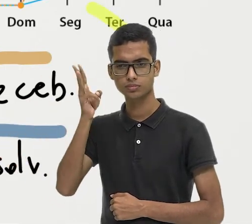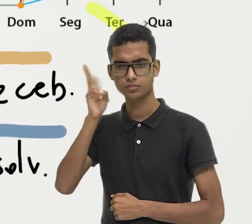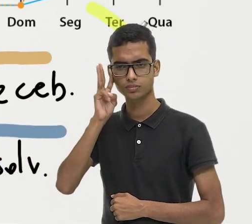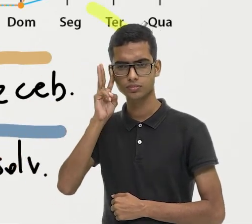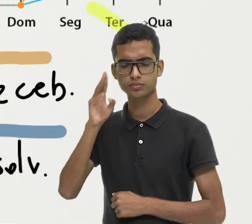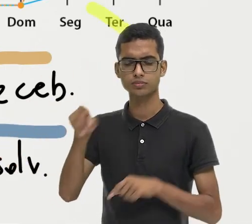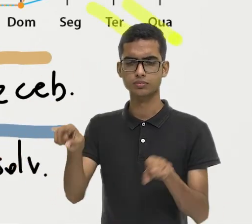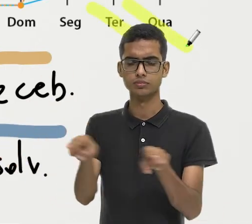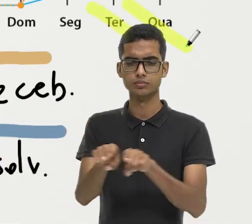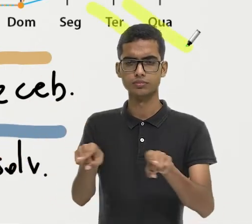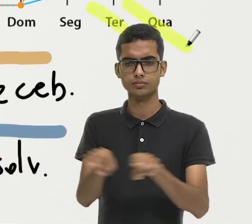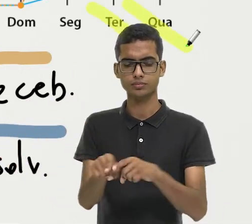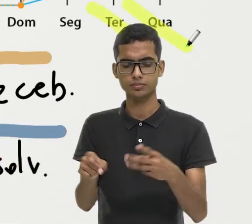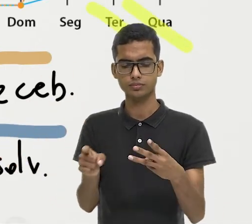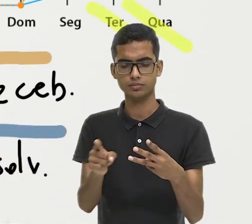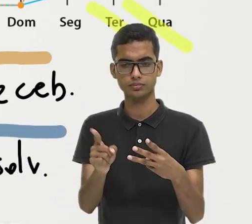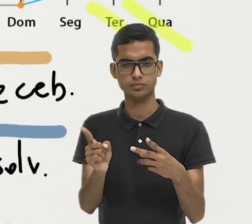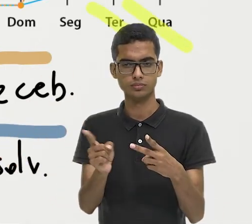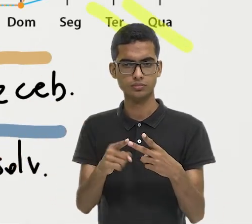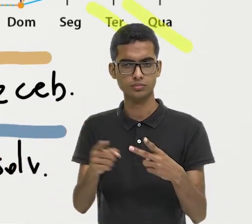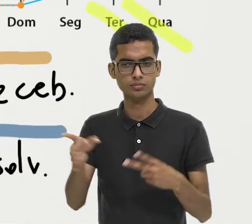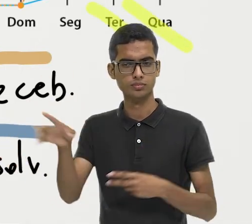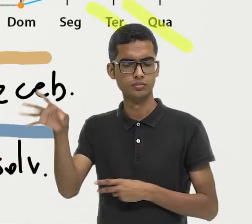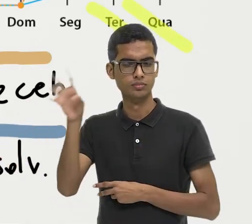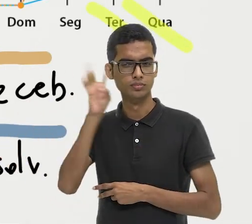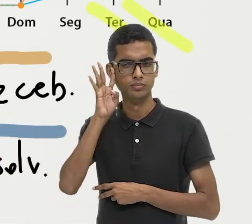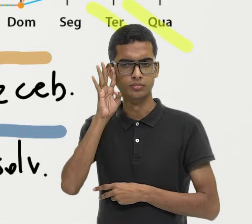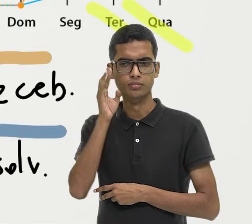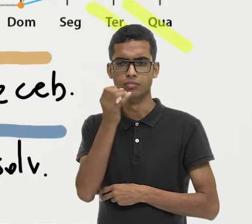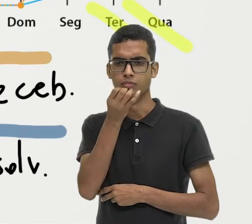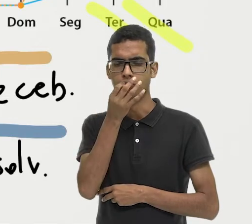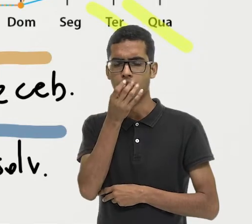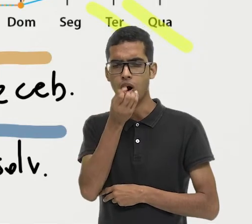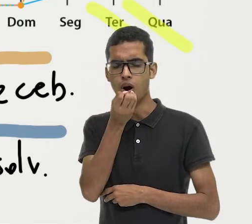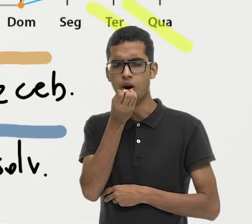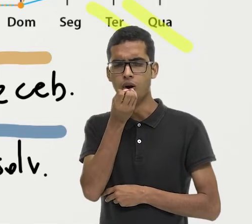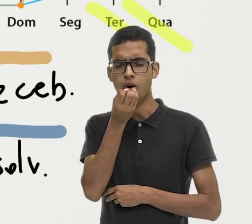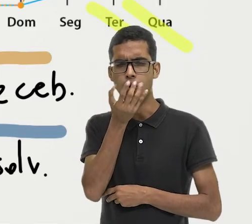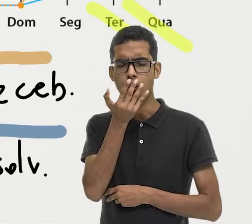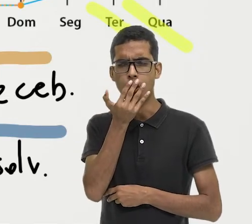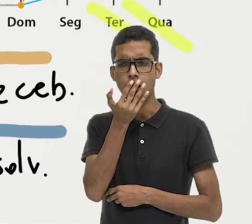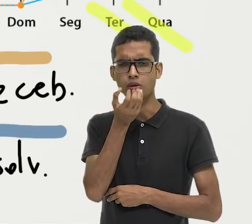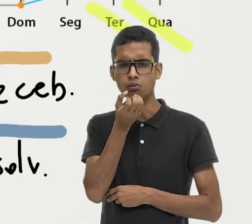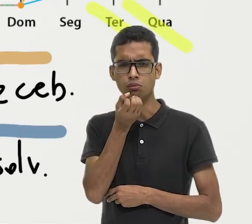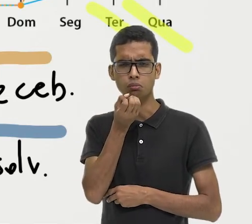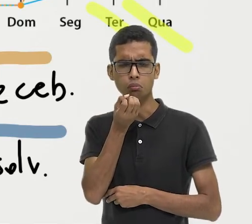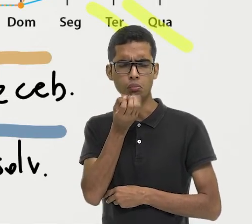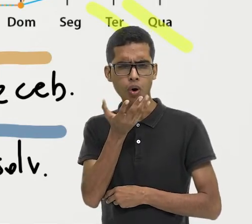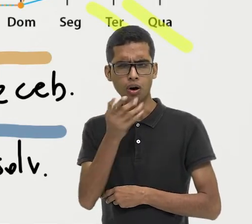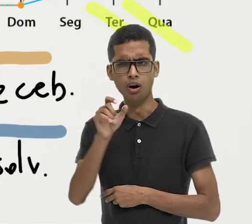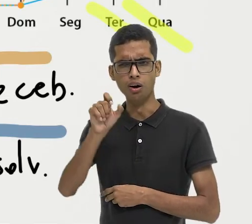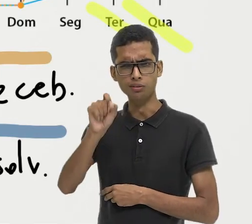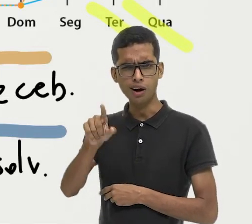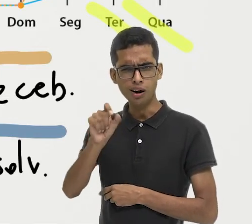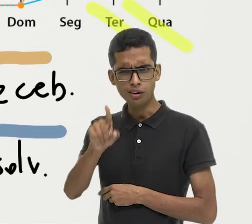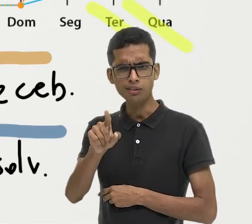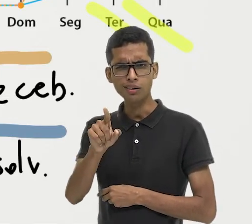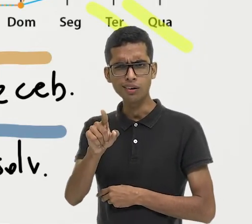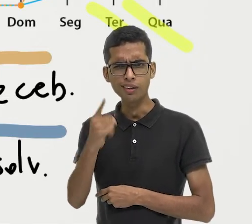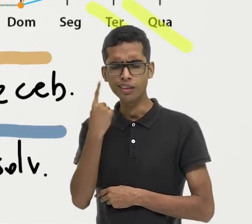na terça-feira e na quarta-feira, reparem que o ponto azul está mais acima do que o